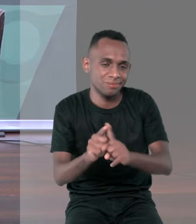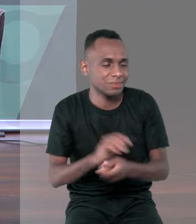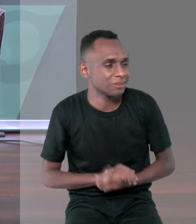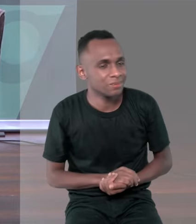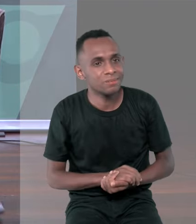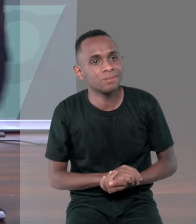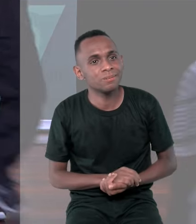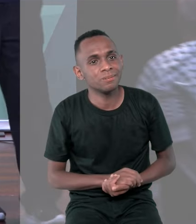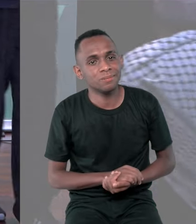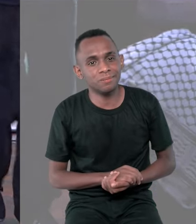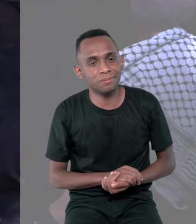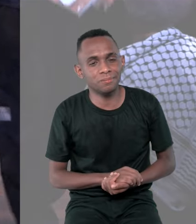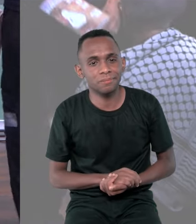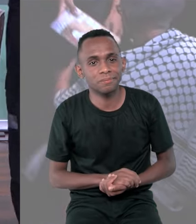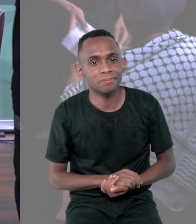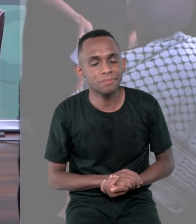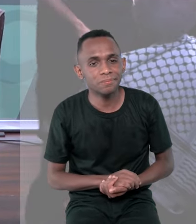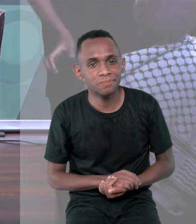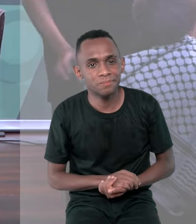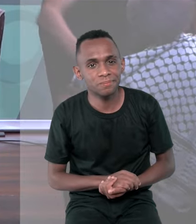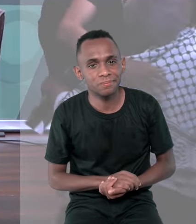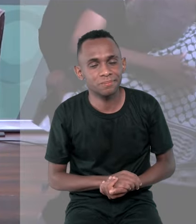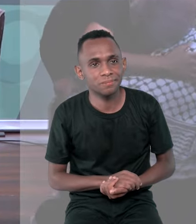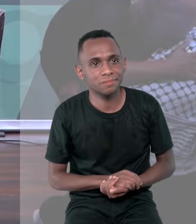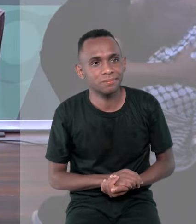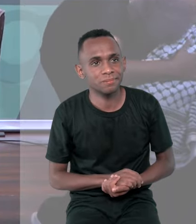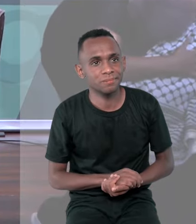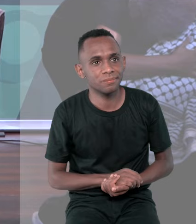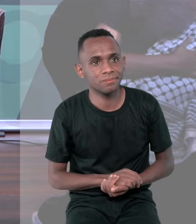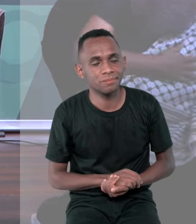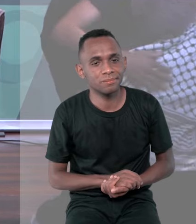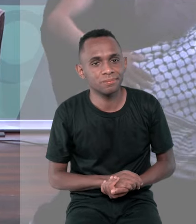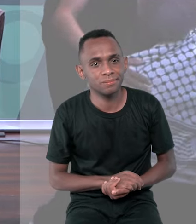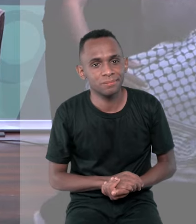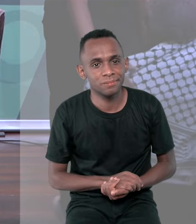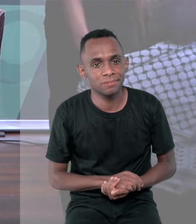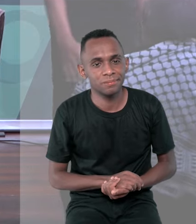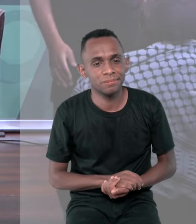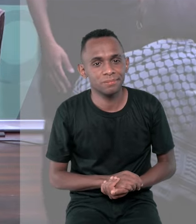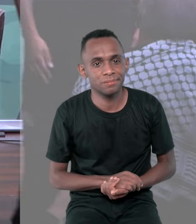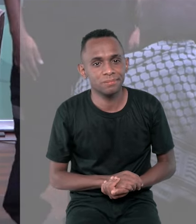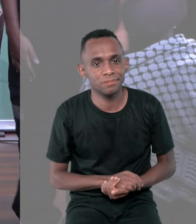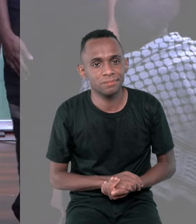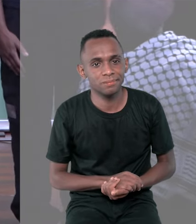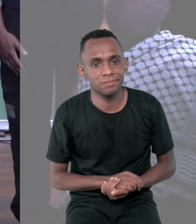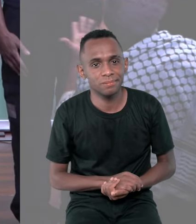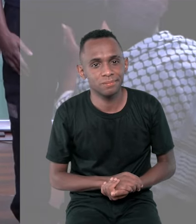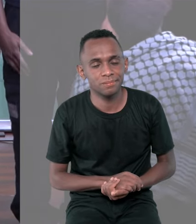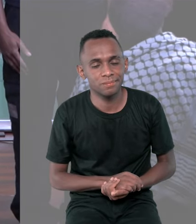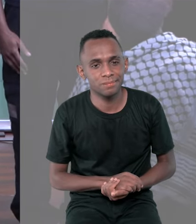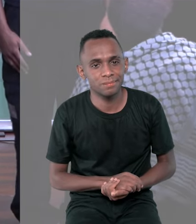A última sorteada vai até o palco receber o livro do autor. Ela é uma mulher negra, idosa, de